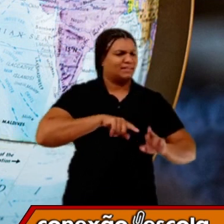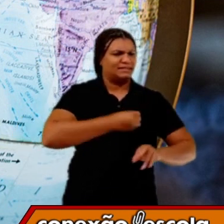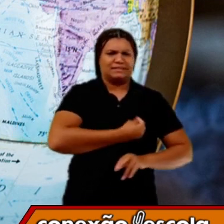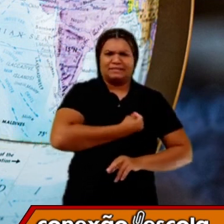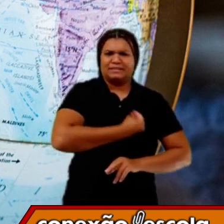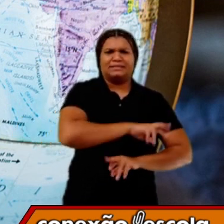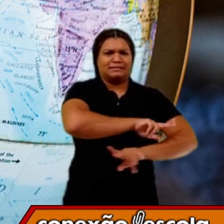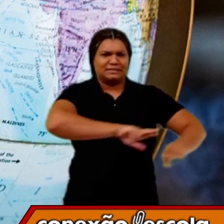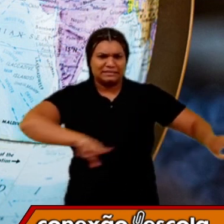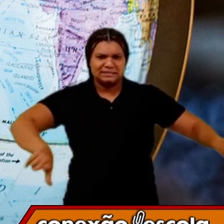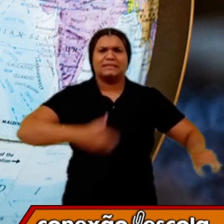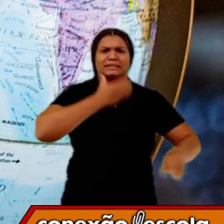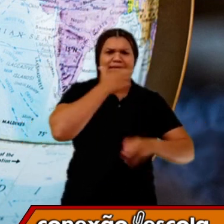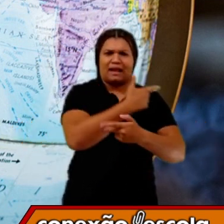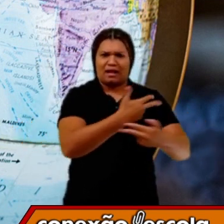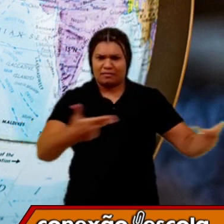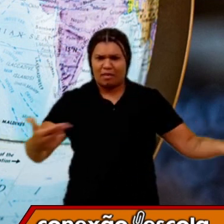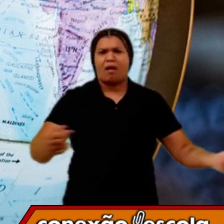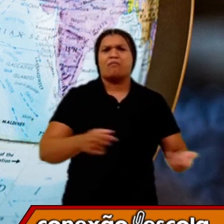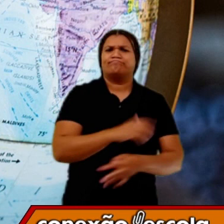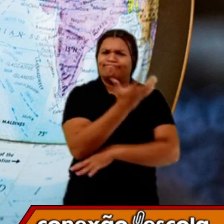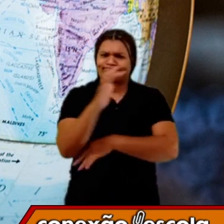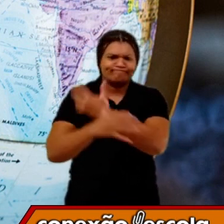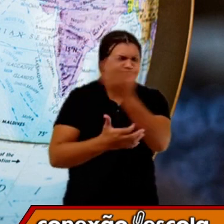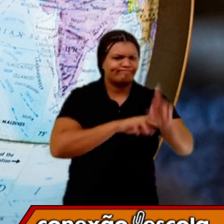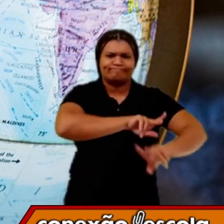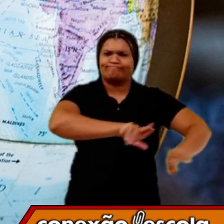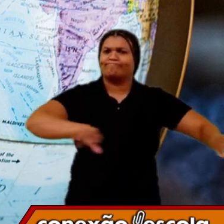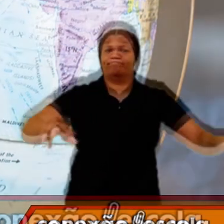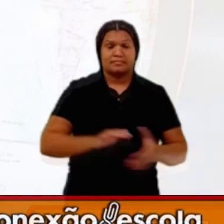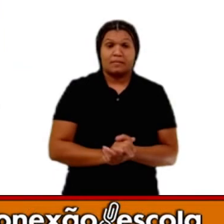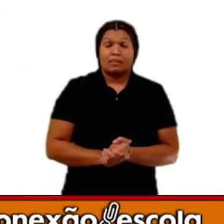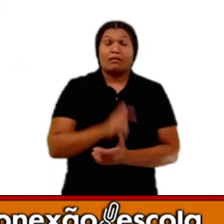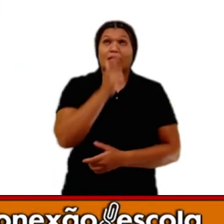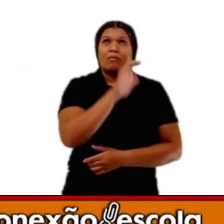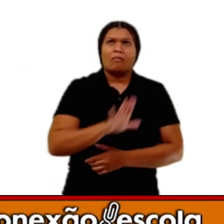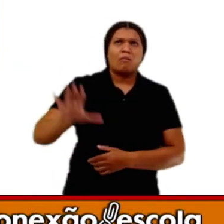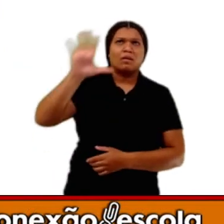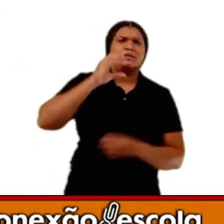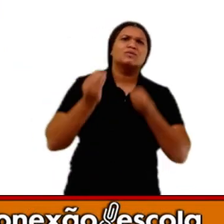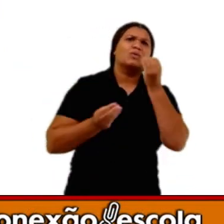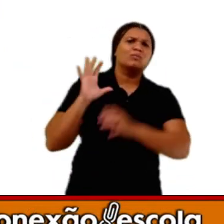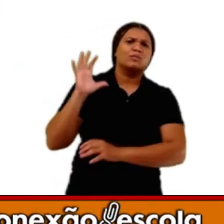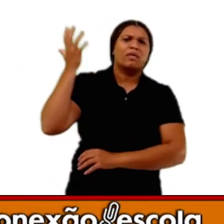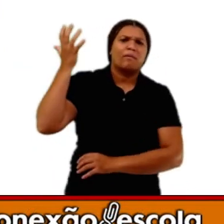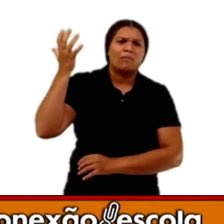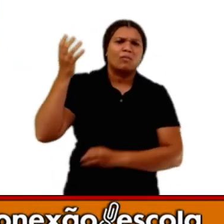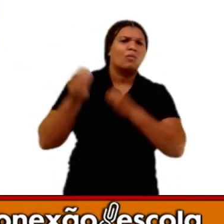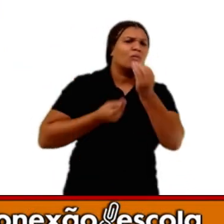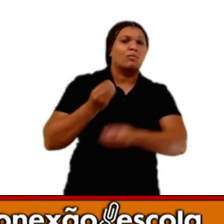grande variedade de vida. E qual que é o clima do estado de Goiás? O nosso clima, meus queridos, é um clima